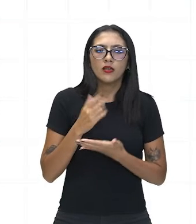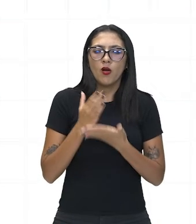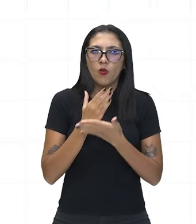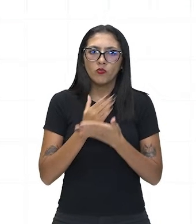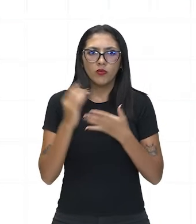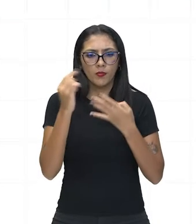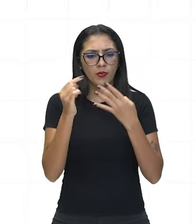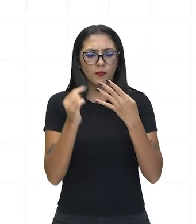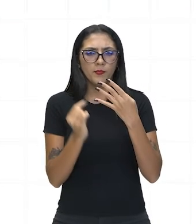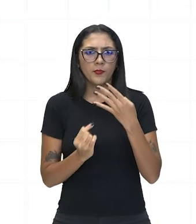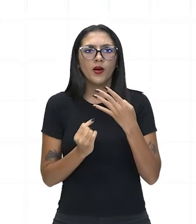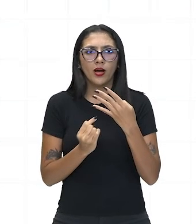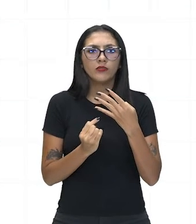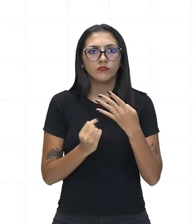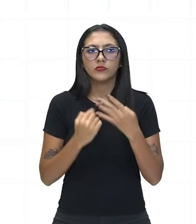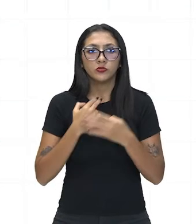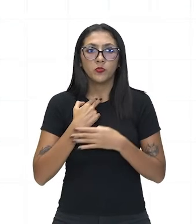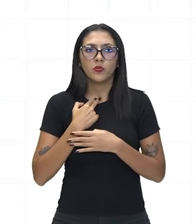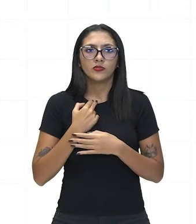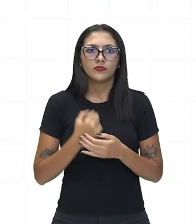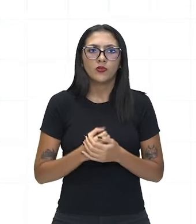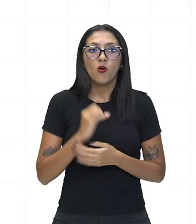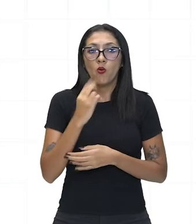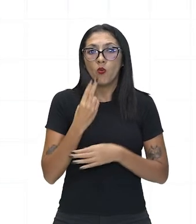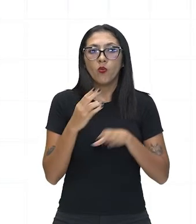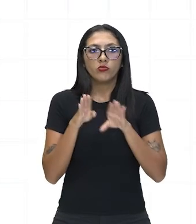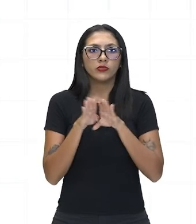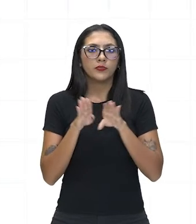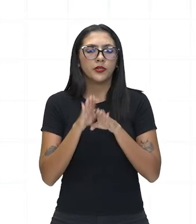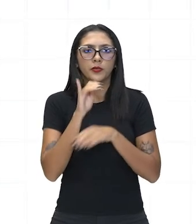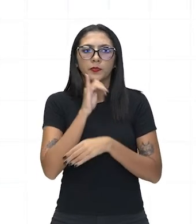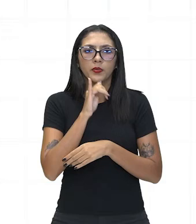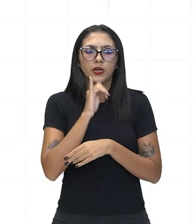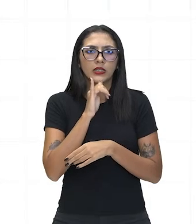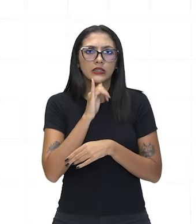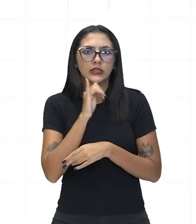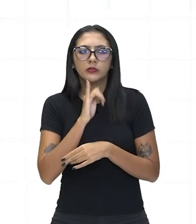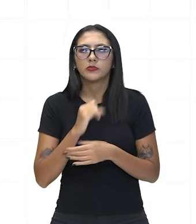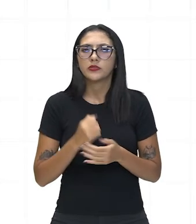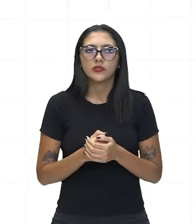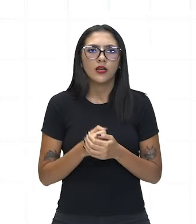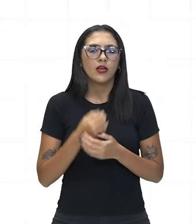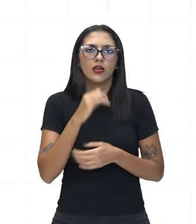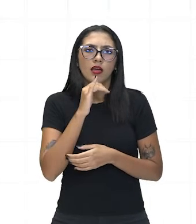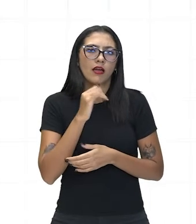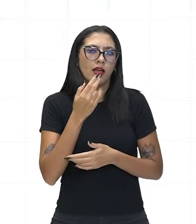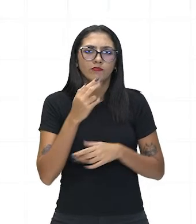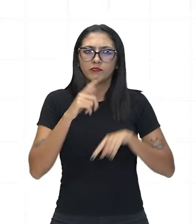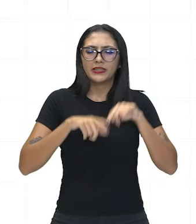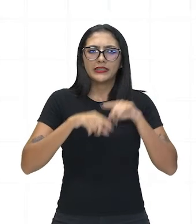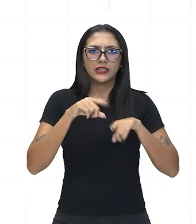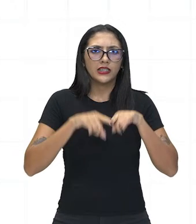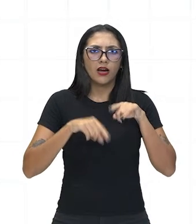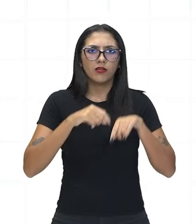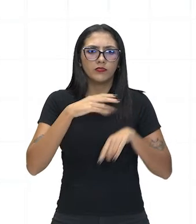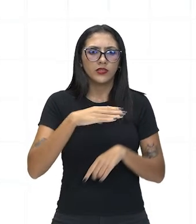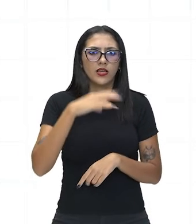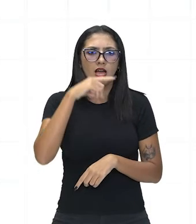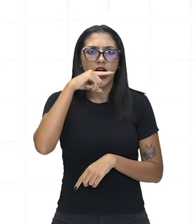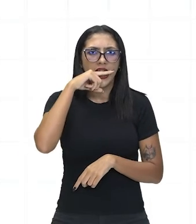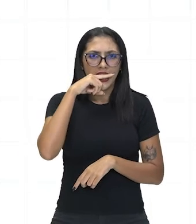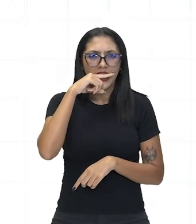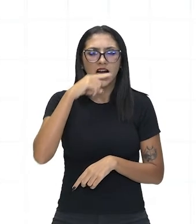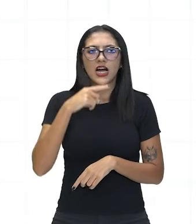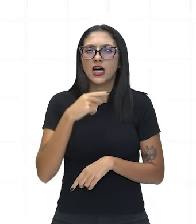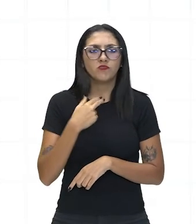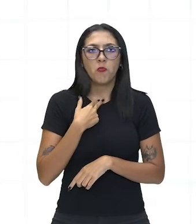tem, como também não colocar a mão ou objeto na boca da vítima e não tentar tirar a vítima do lugar